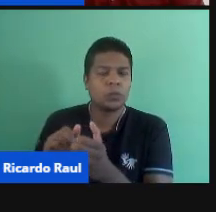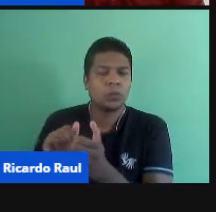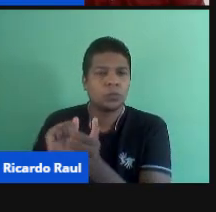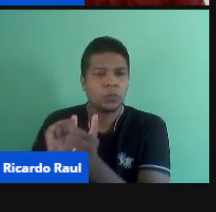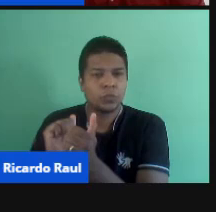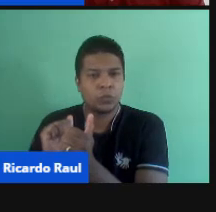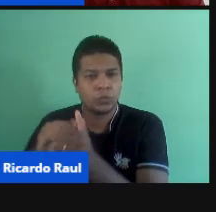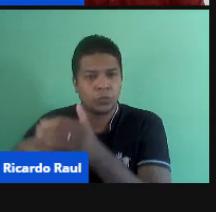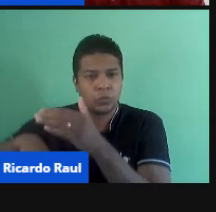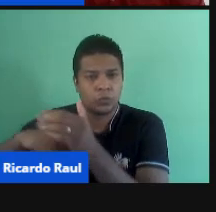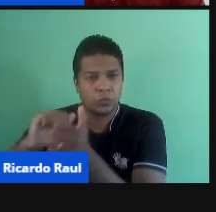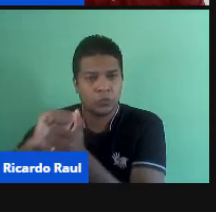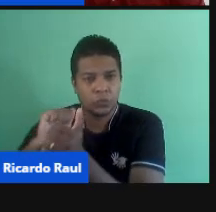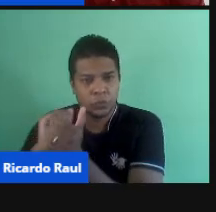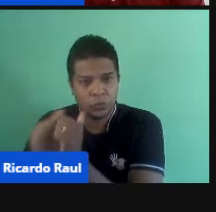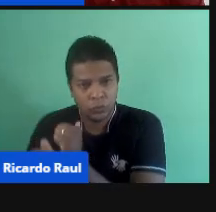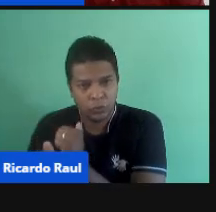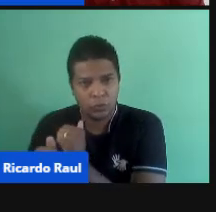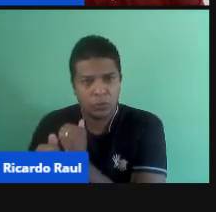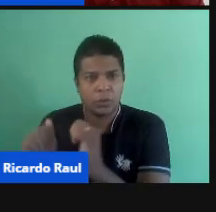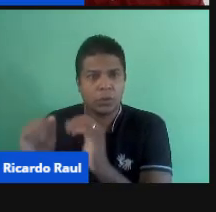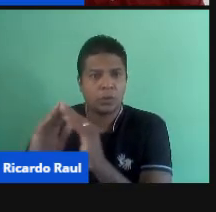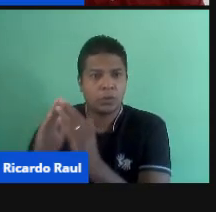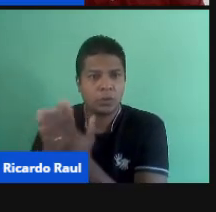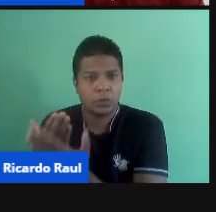Brasileiros, JEBs,